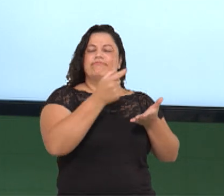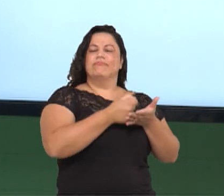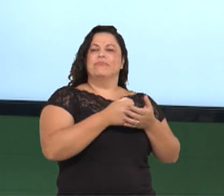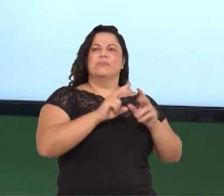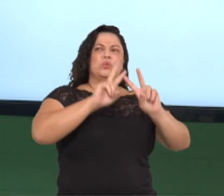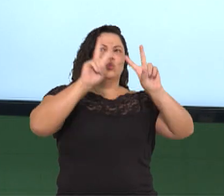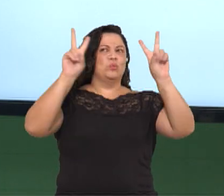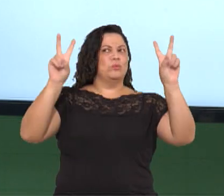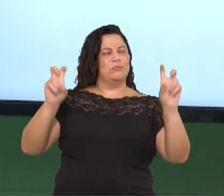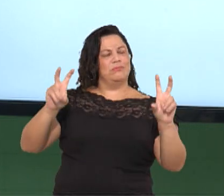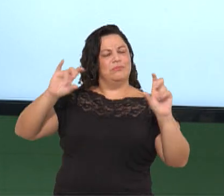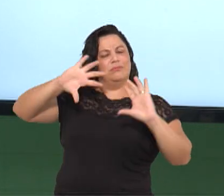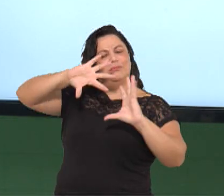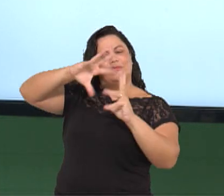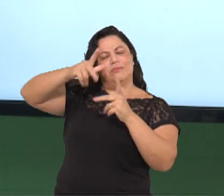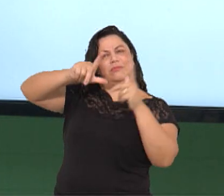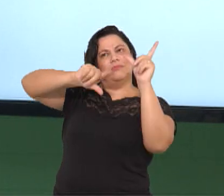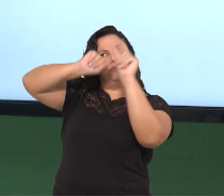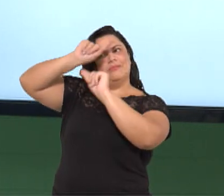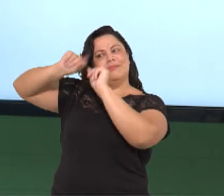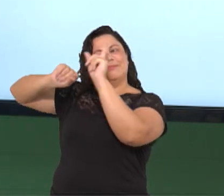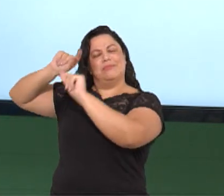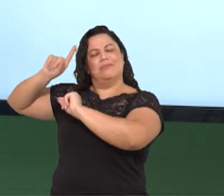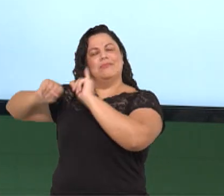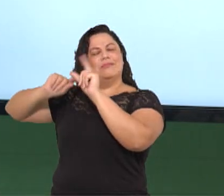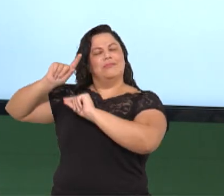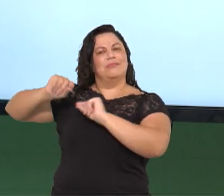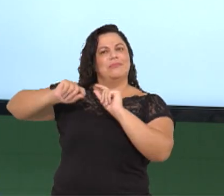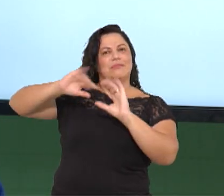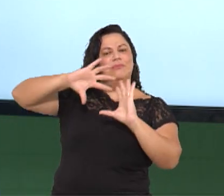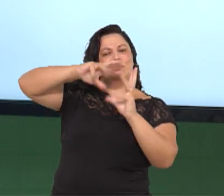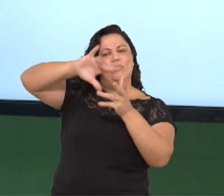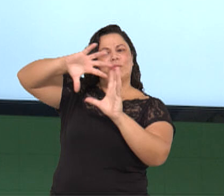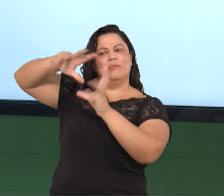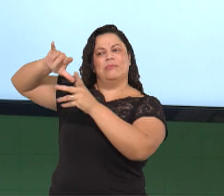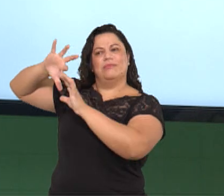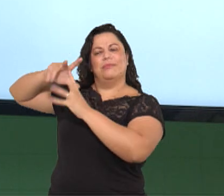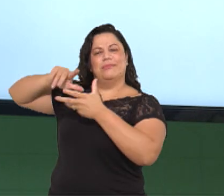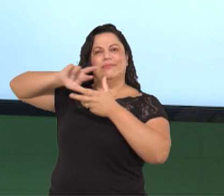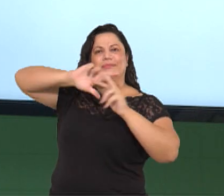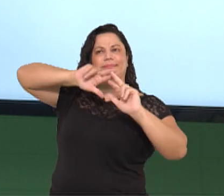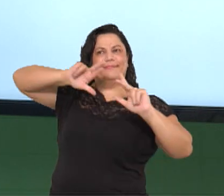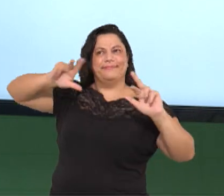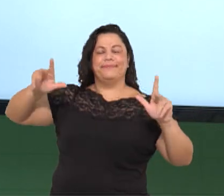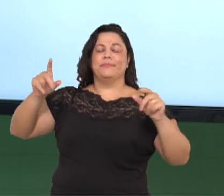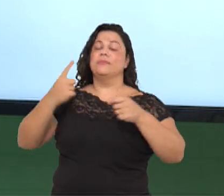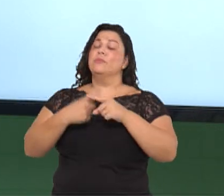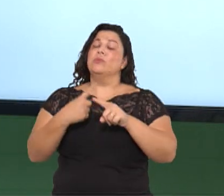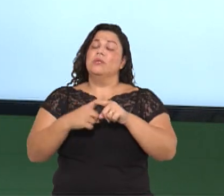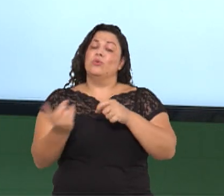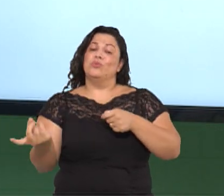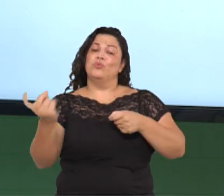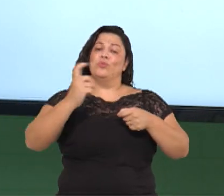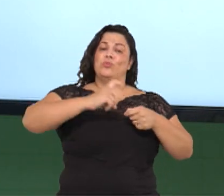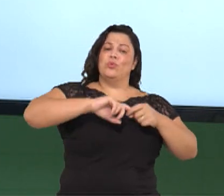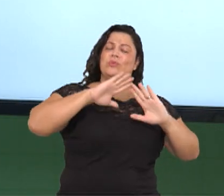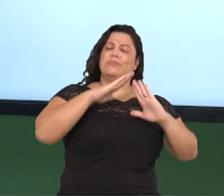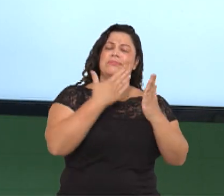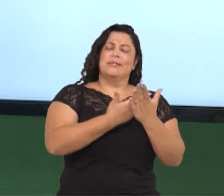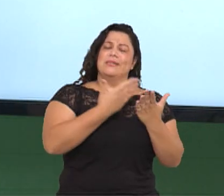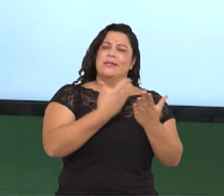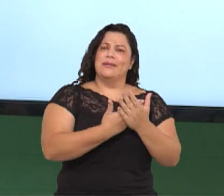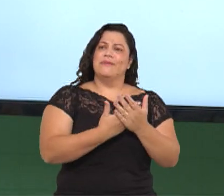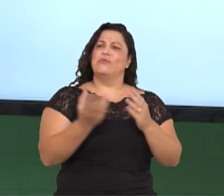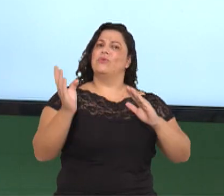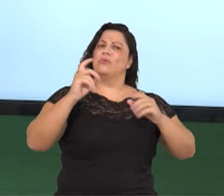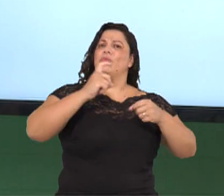que é astronomia. Por que eu falo sempre isso? Porque quando a gente retornar para as nossas atividades normais, você voltar lá para a tua escola, você